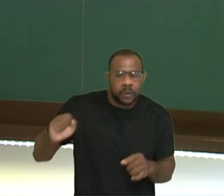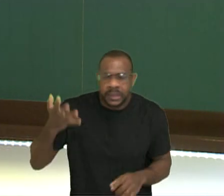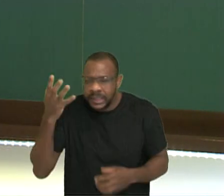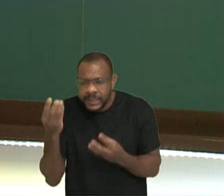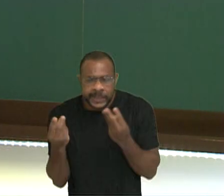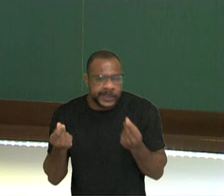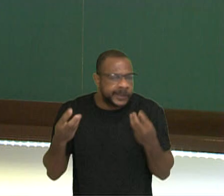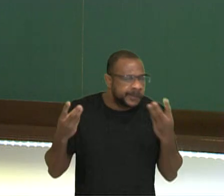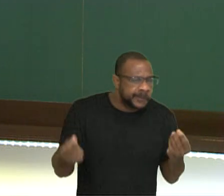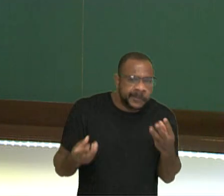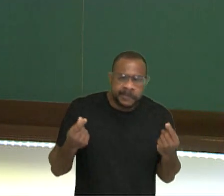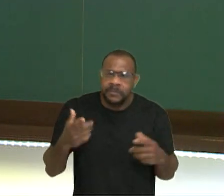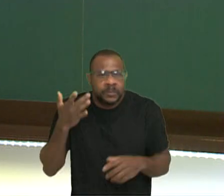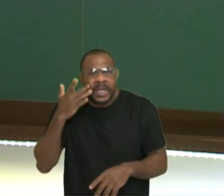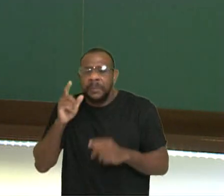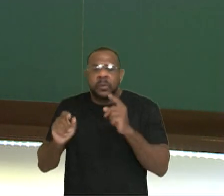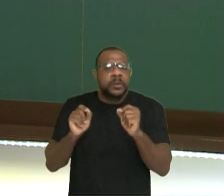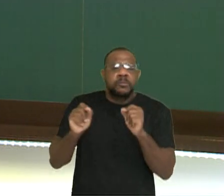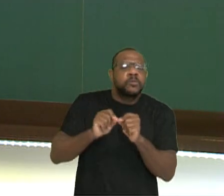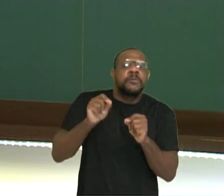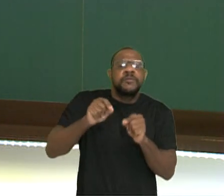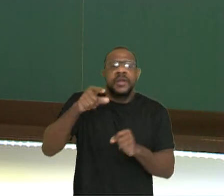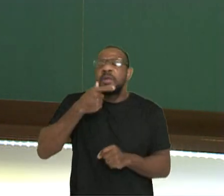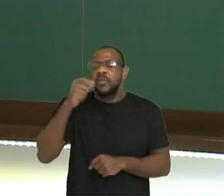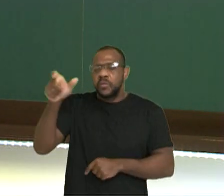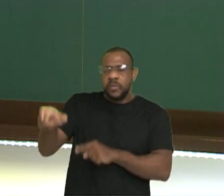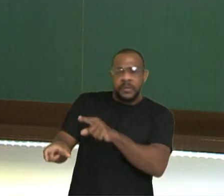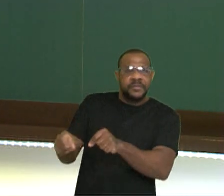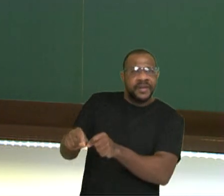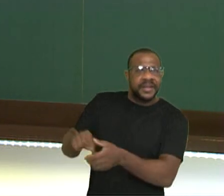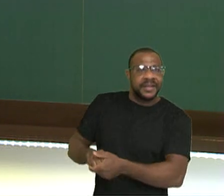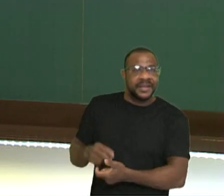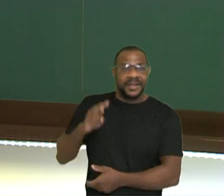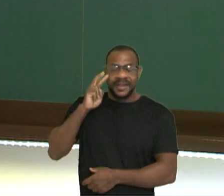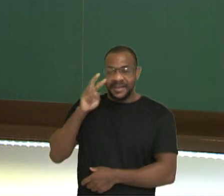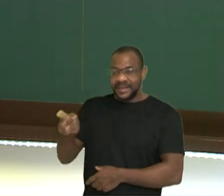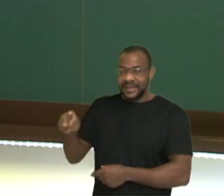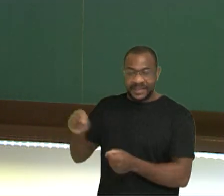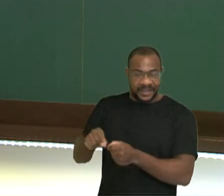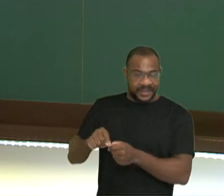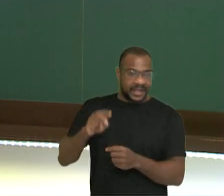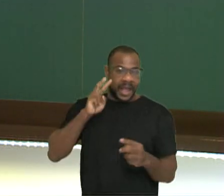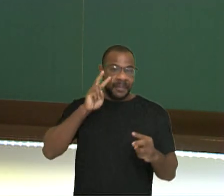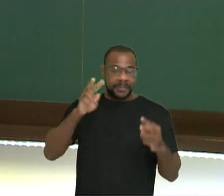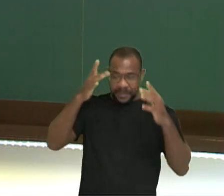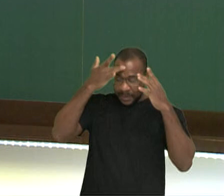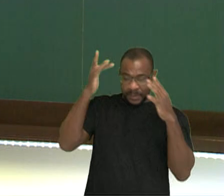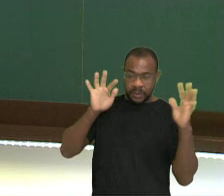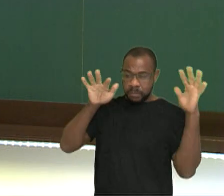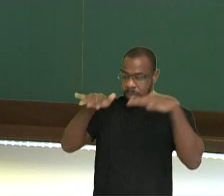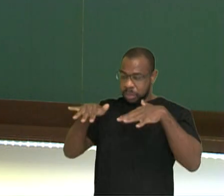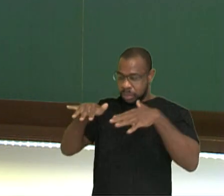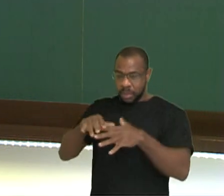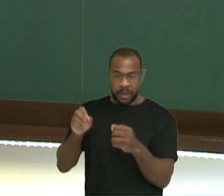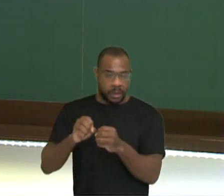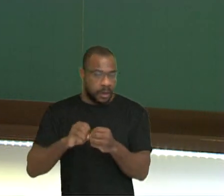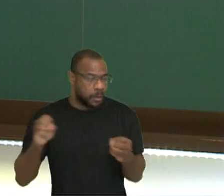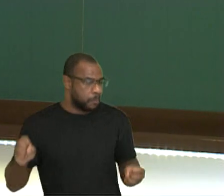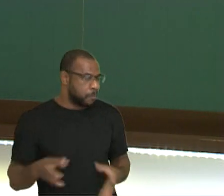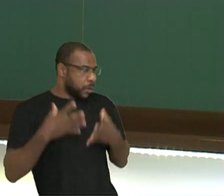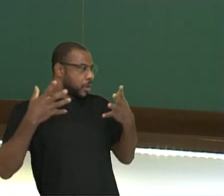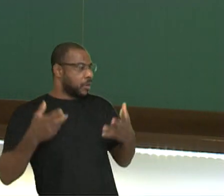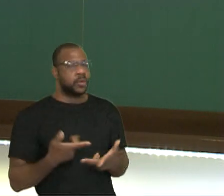que ele fez aquele truque, né? Então, ele conquista o público fazendo algo que aparentemente é impossível,